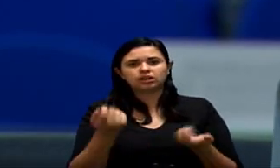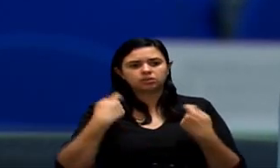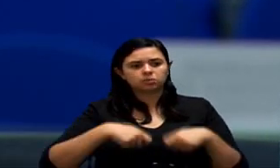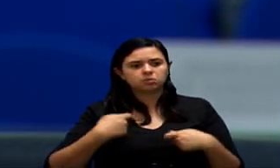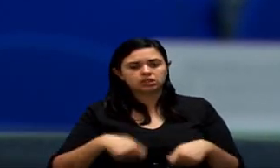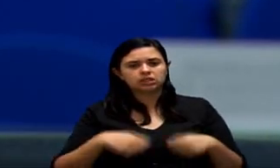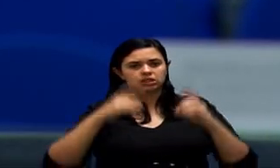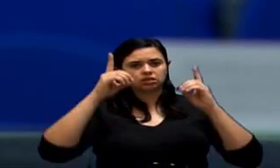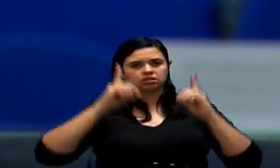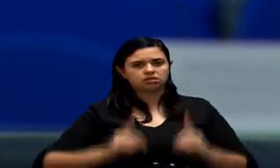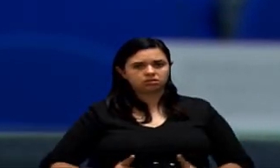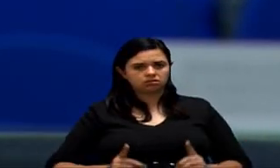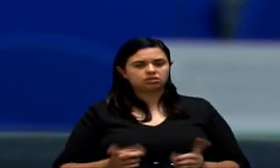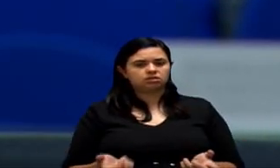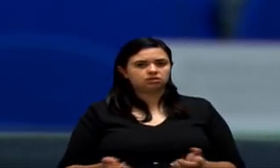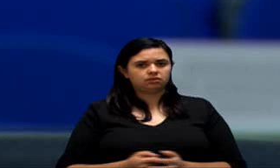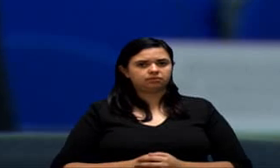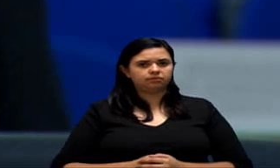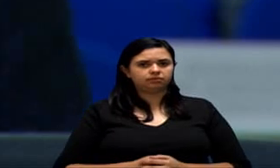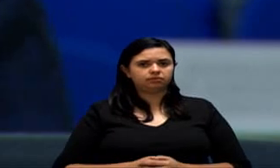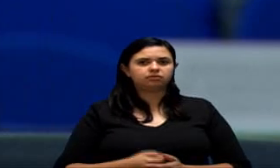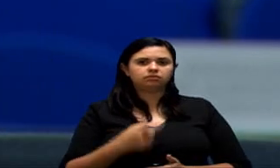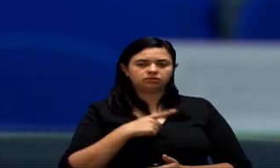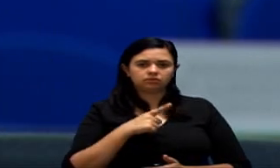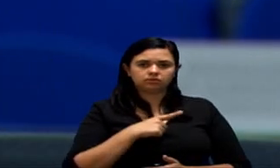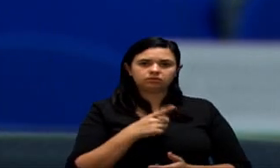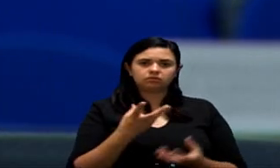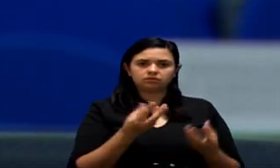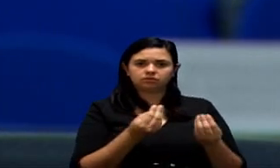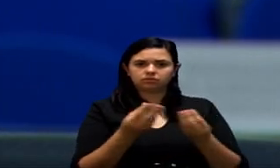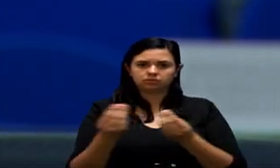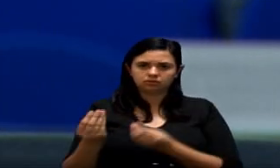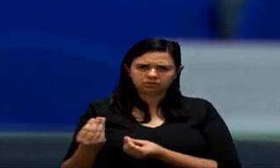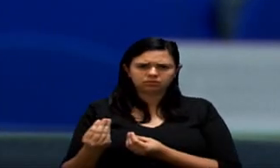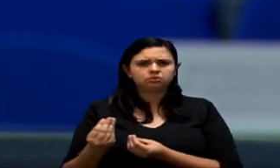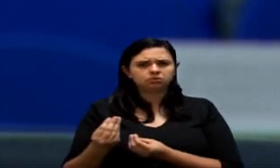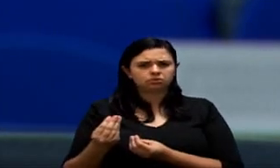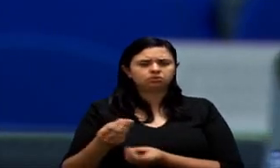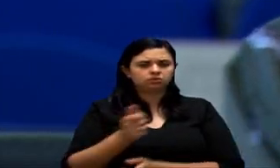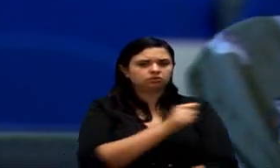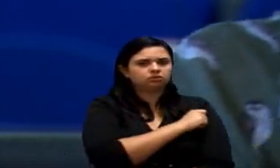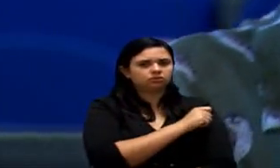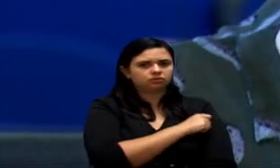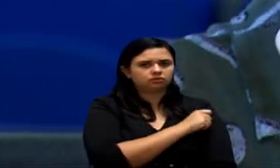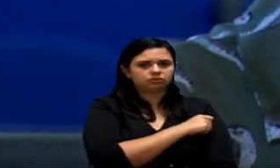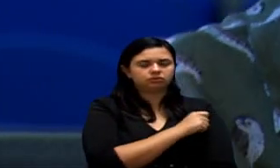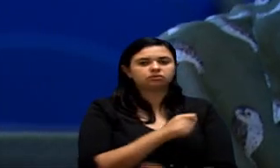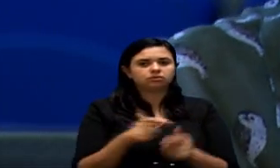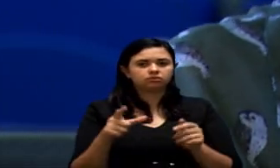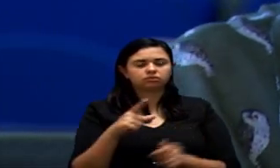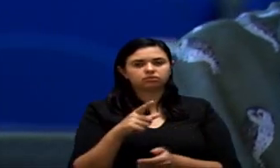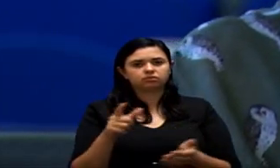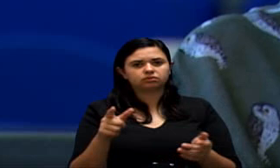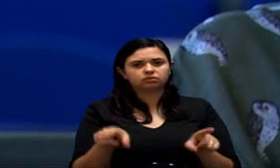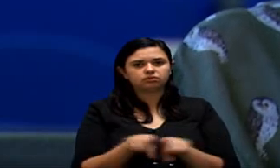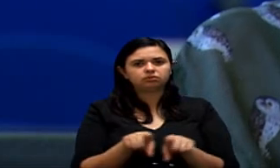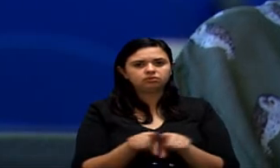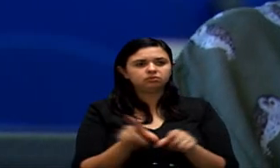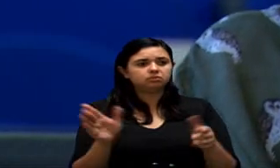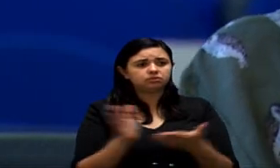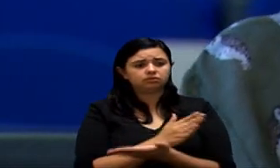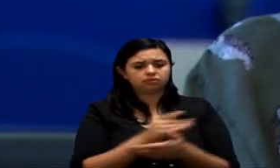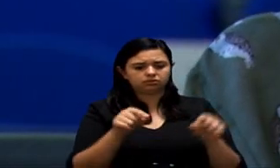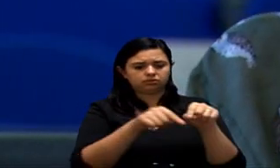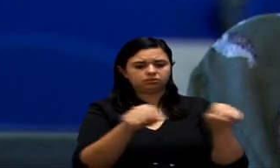60.833 alunos, dividido entre educação infantil, fundamental 1 e 2, e alguns ainda, algumas salas que